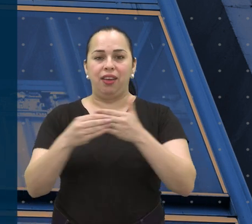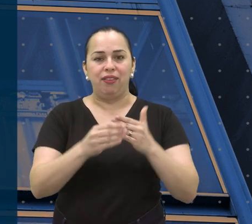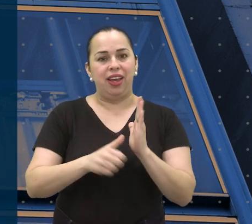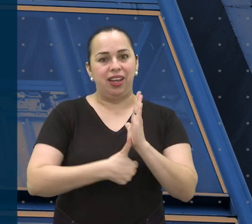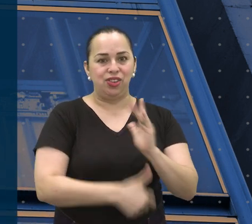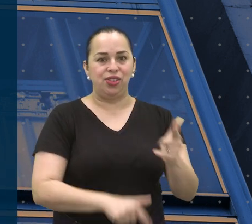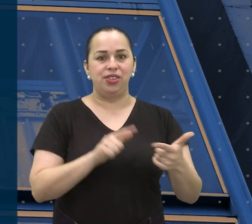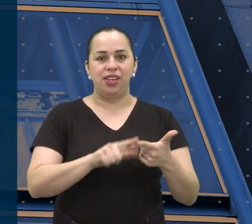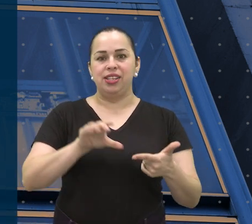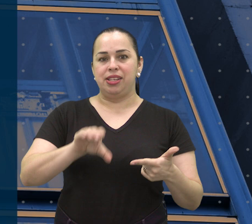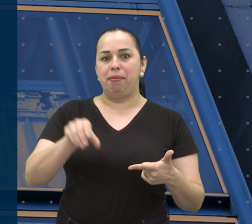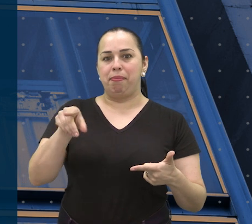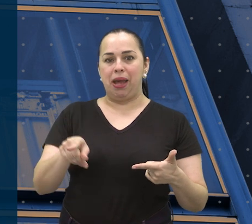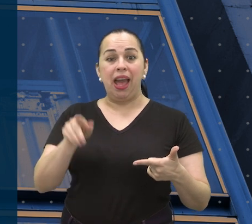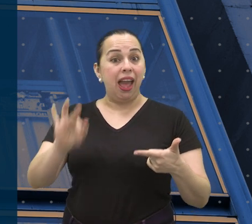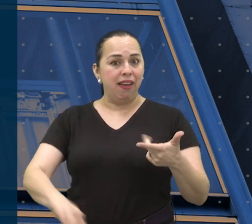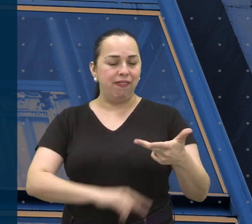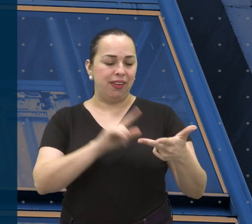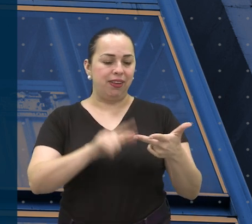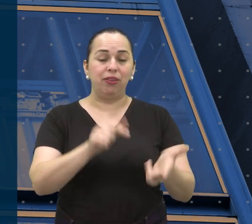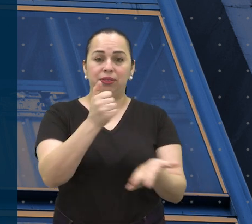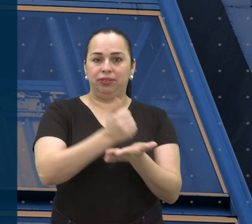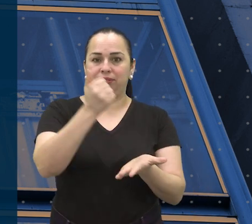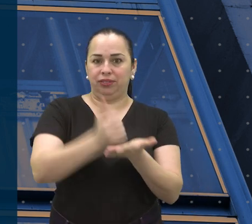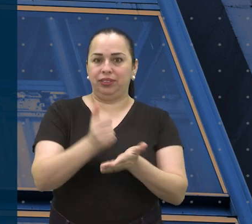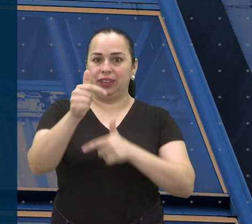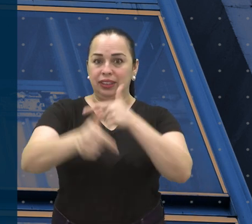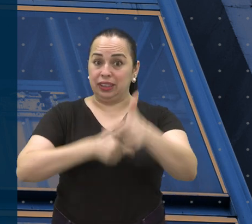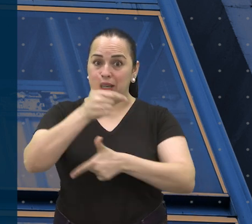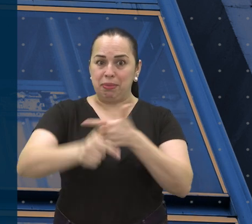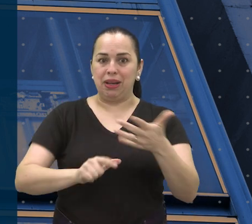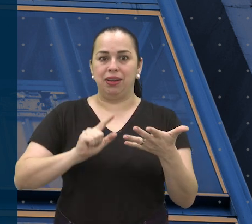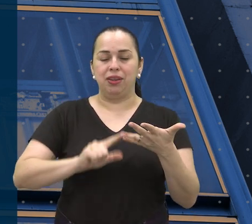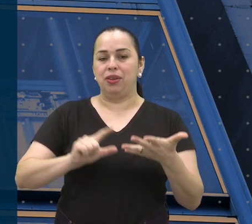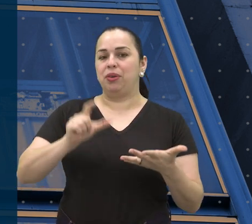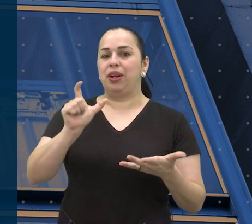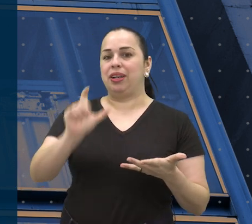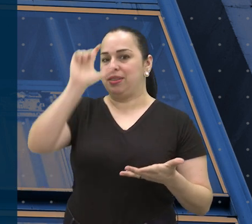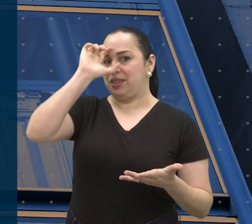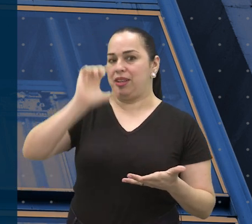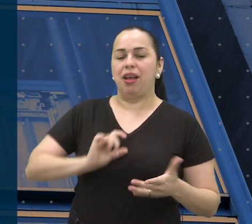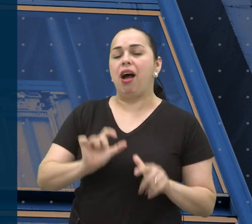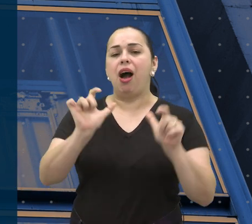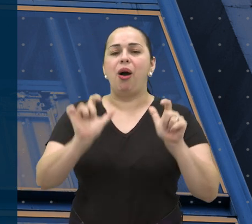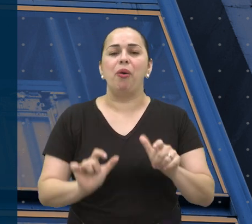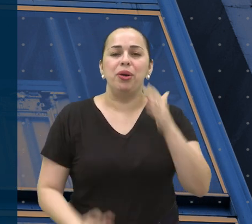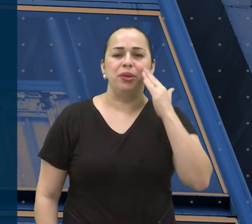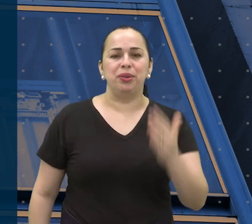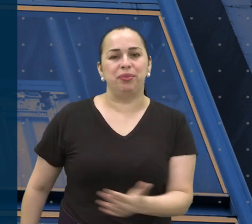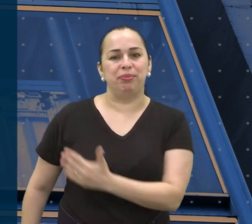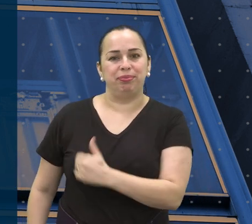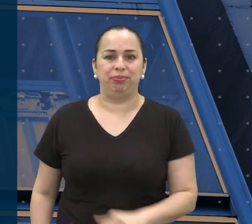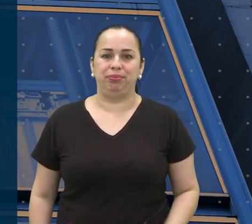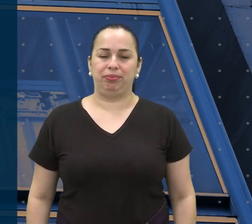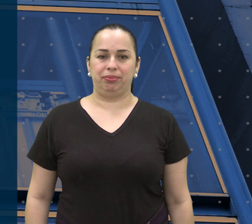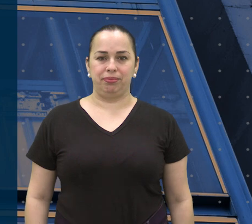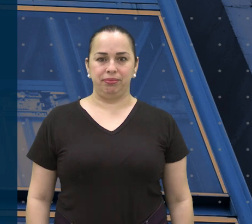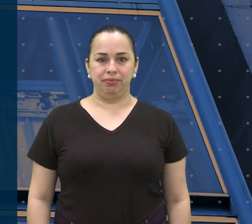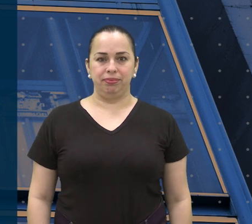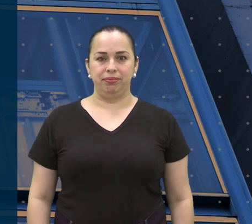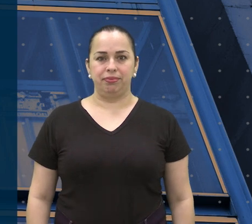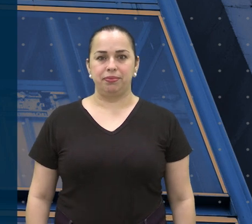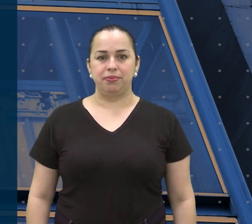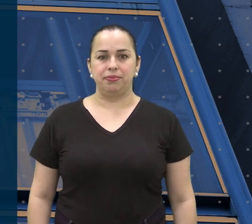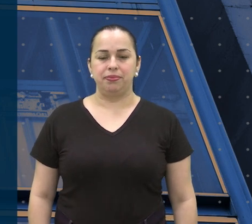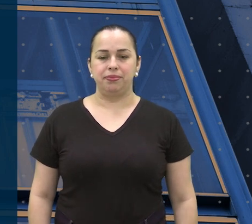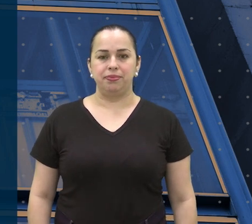CPF, carteira de trabalho e o cartão cidadão. O PAT fica na Praça Afonso Pena, número 175, no centro.